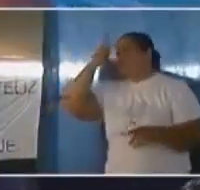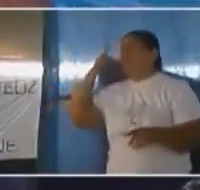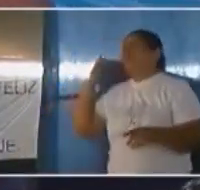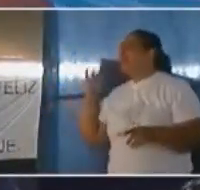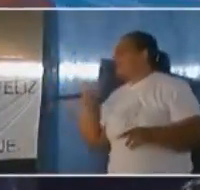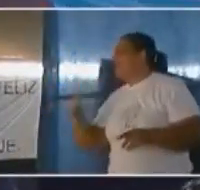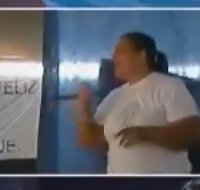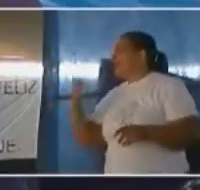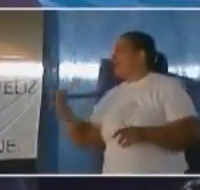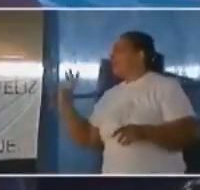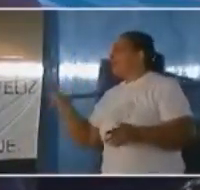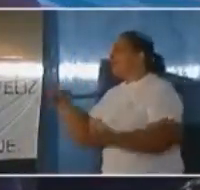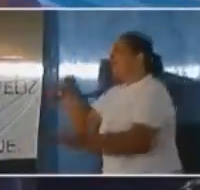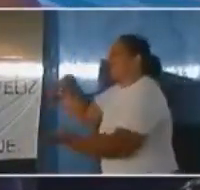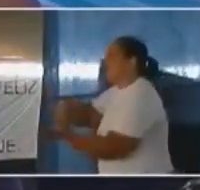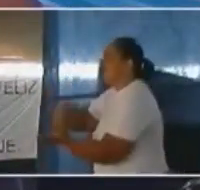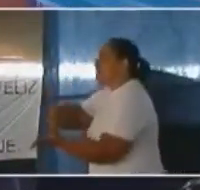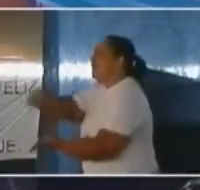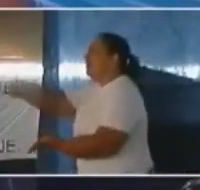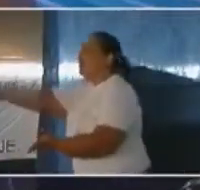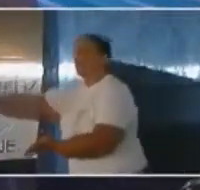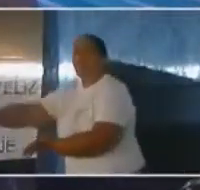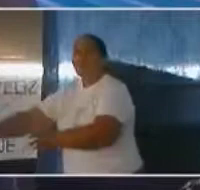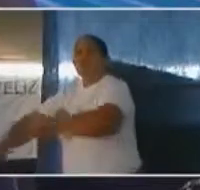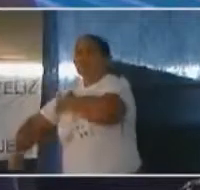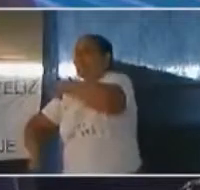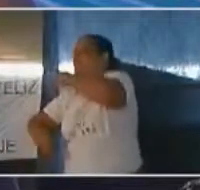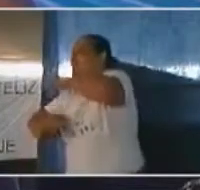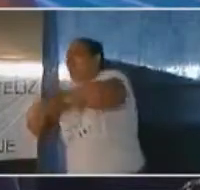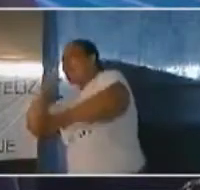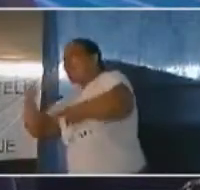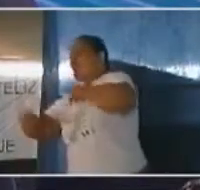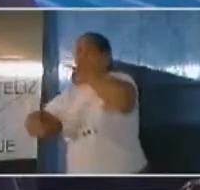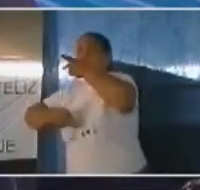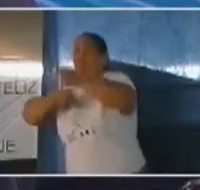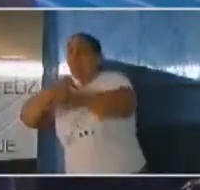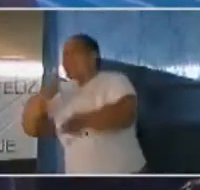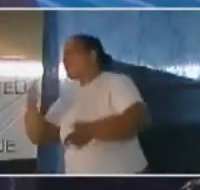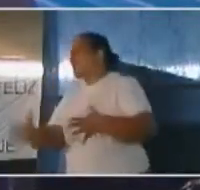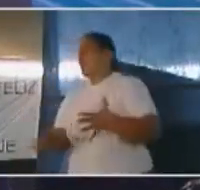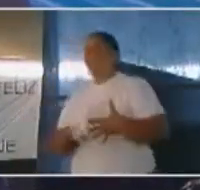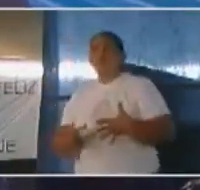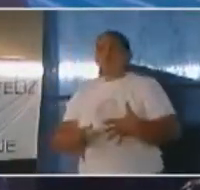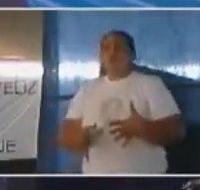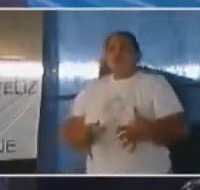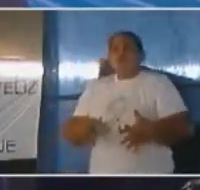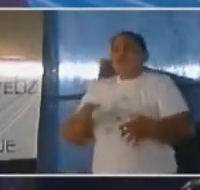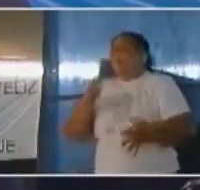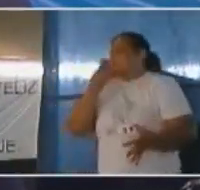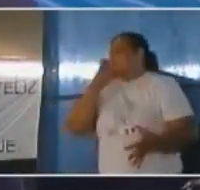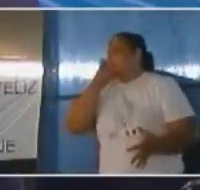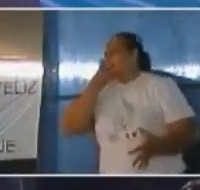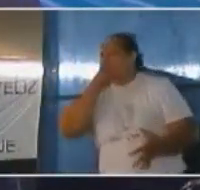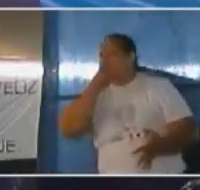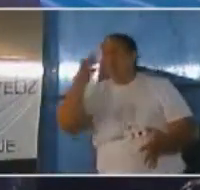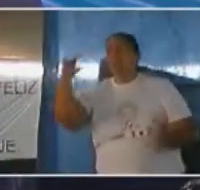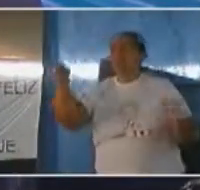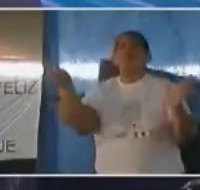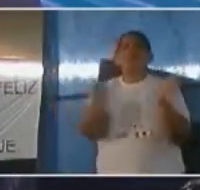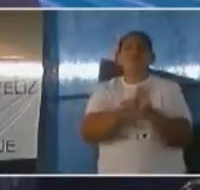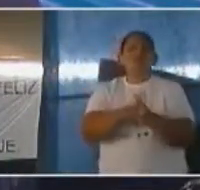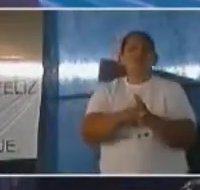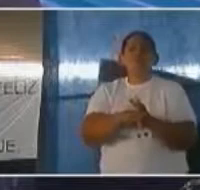teorizou, colocou as suas afirmações com um fundamento bacana. Não é assim também que a